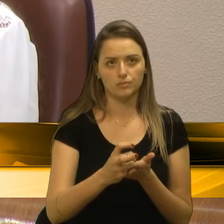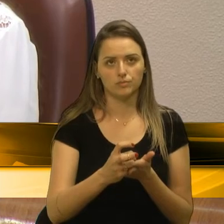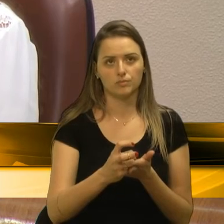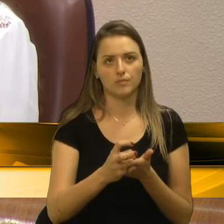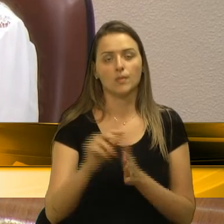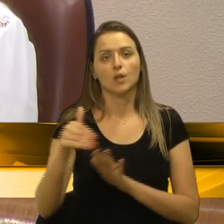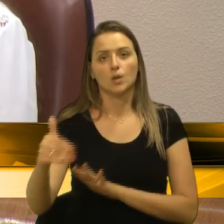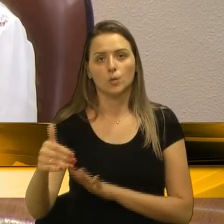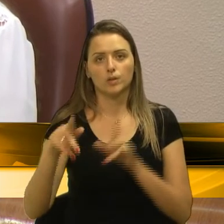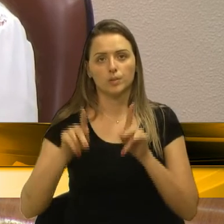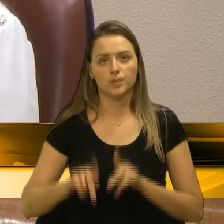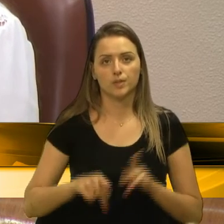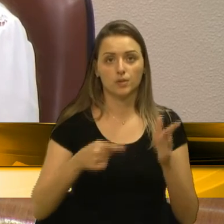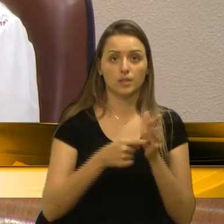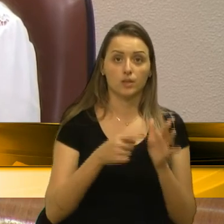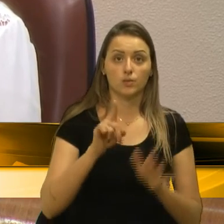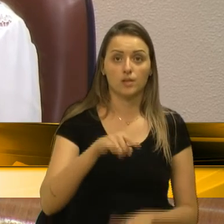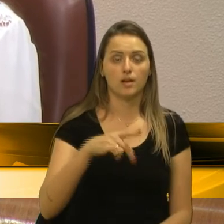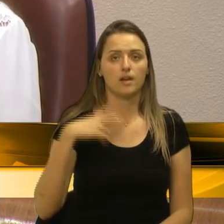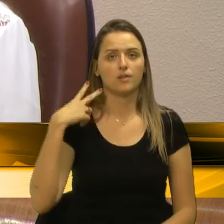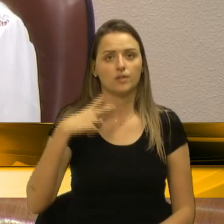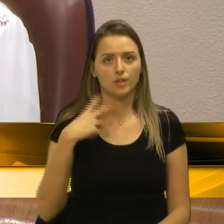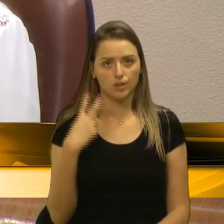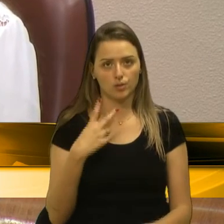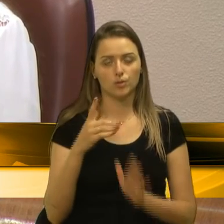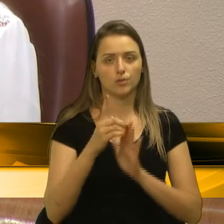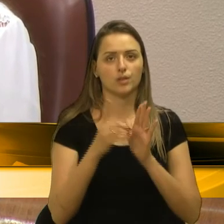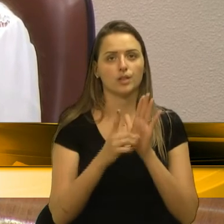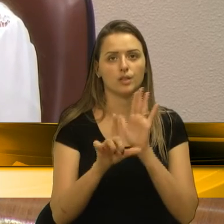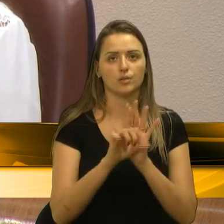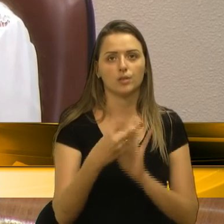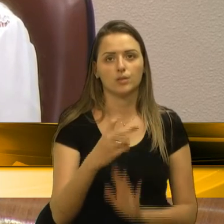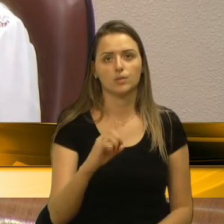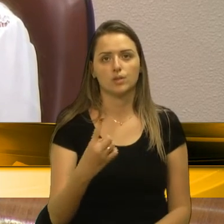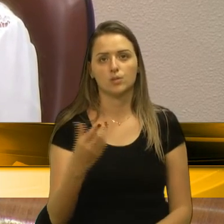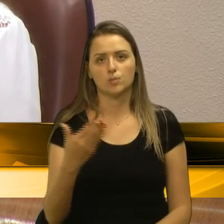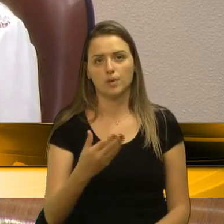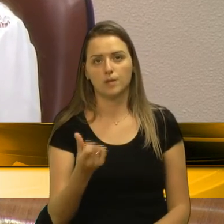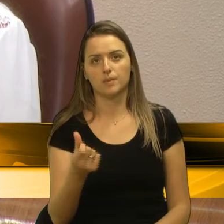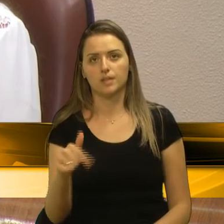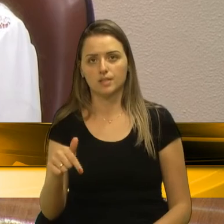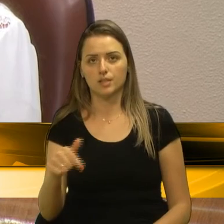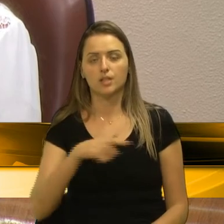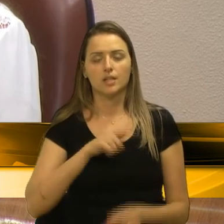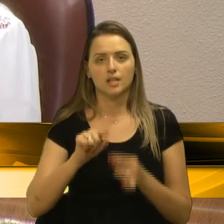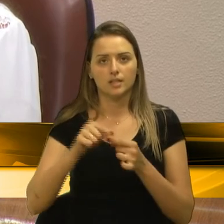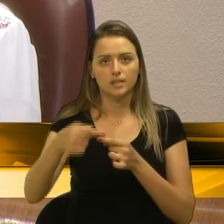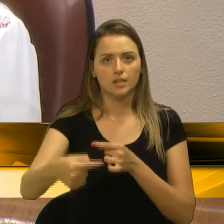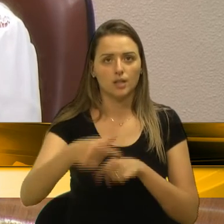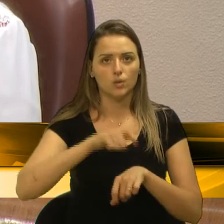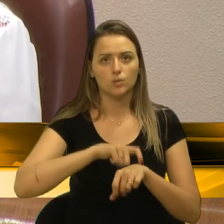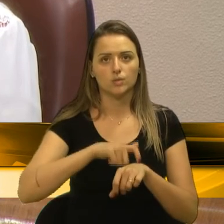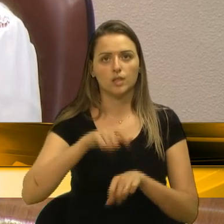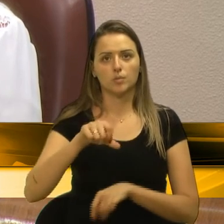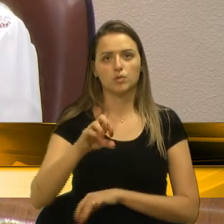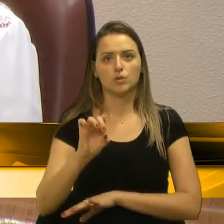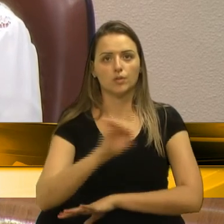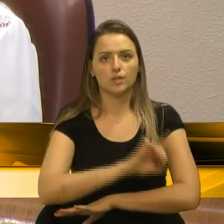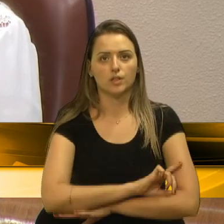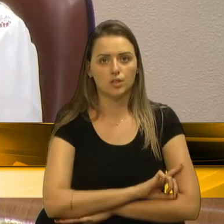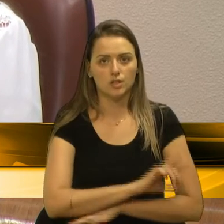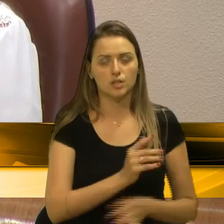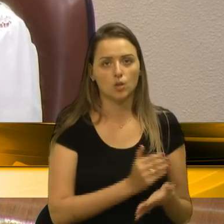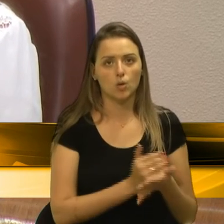quando o denunciante for vereador. D. O Decreto-Lei 201/67 prevê o prazo peremptório de 90 dias, contados